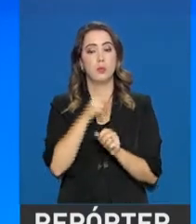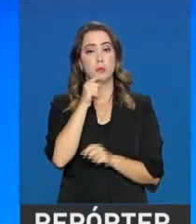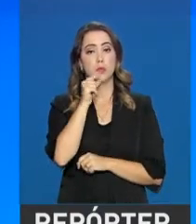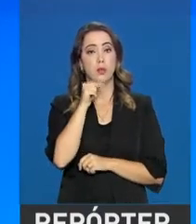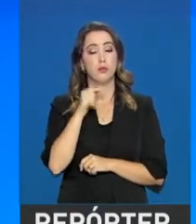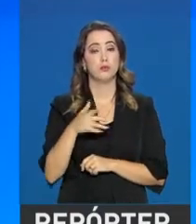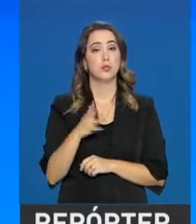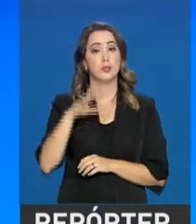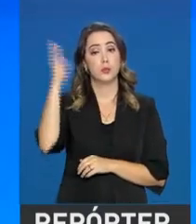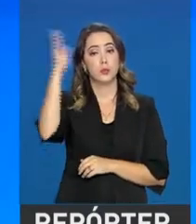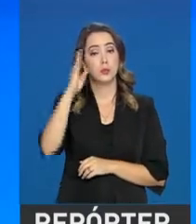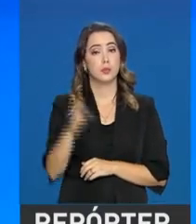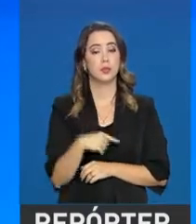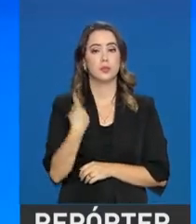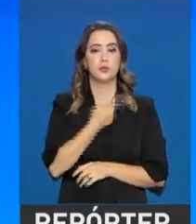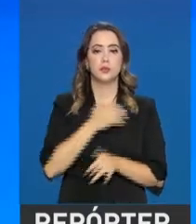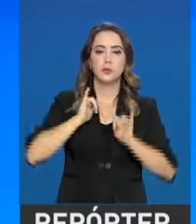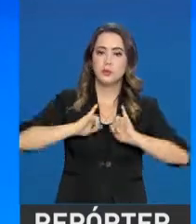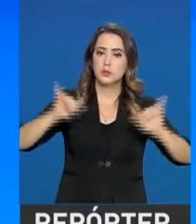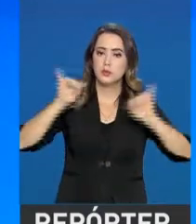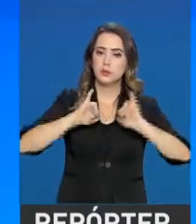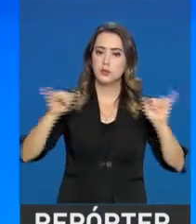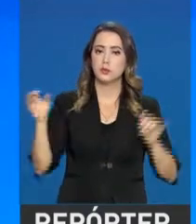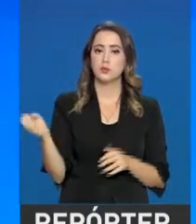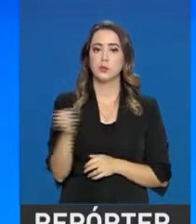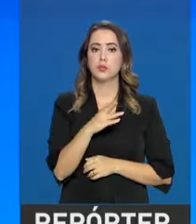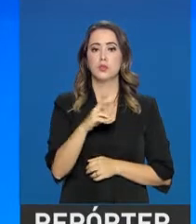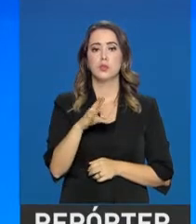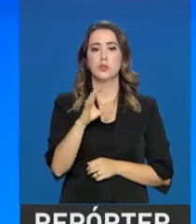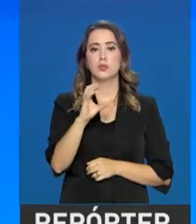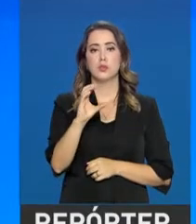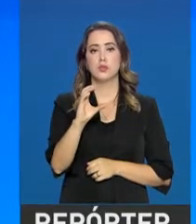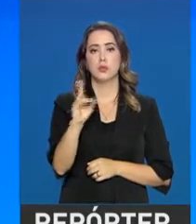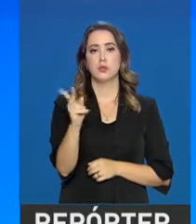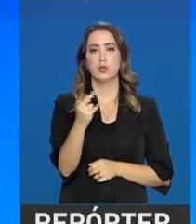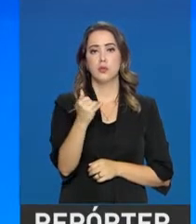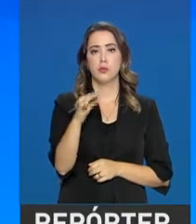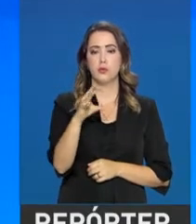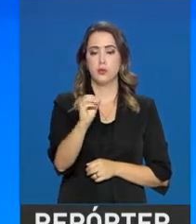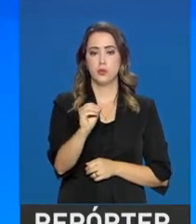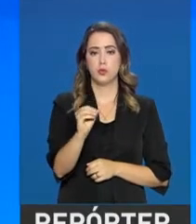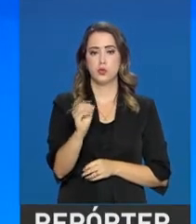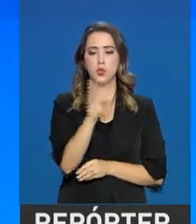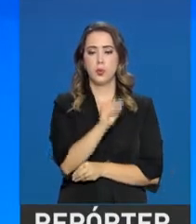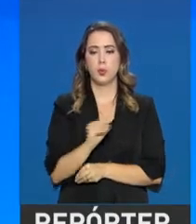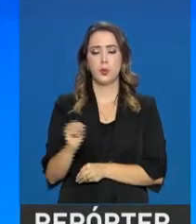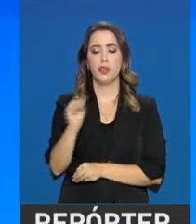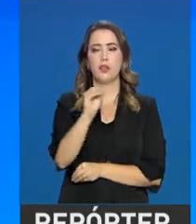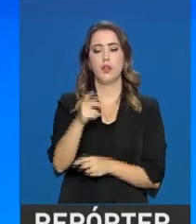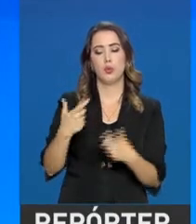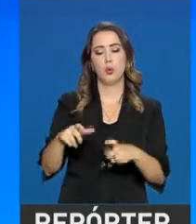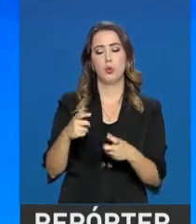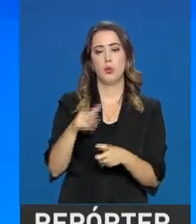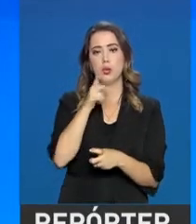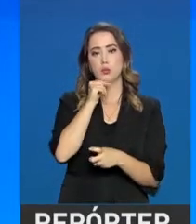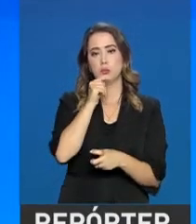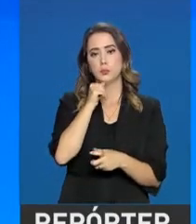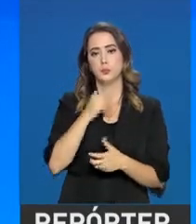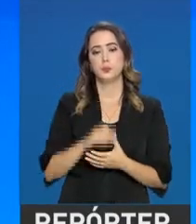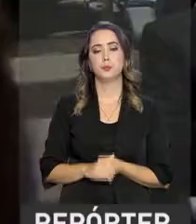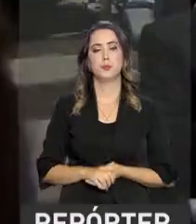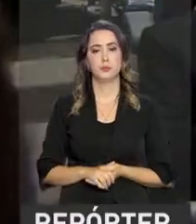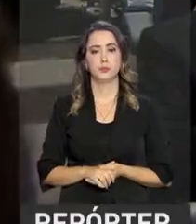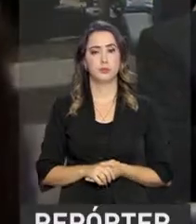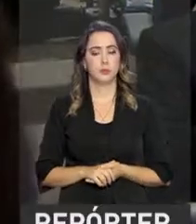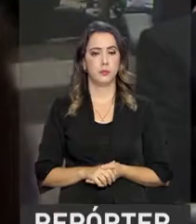do Brasil, lançamos o programa Novo Chico, dedicado à revitalização do Rio São